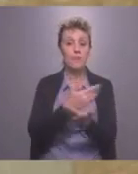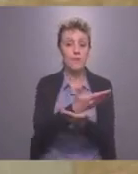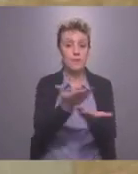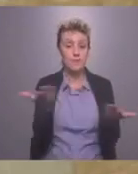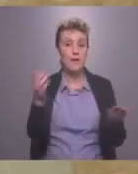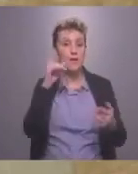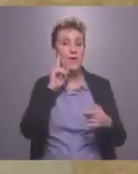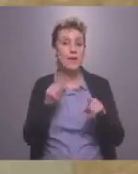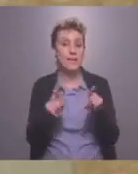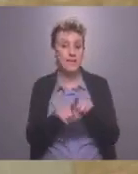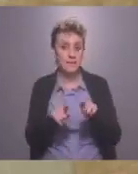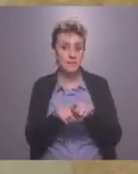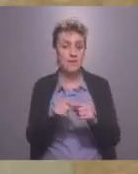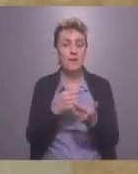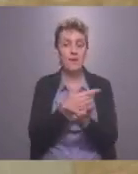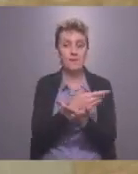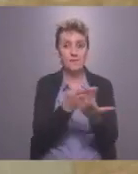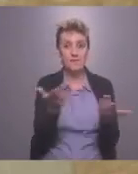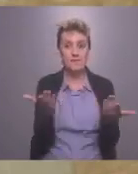por intercessão